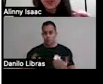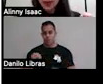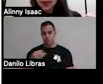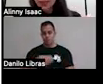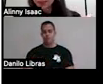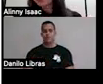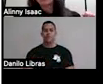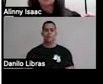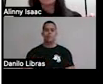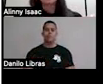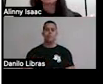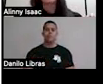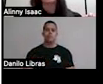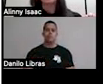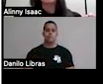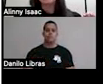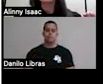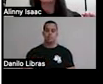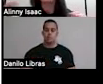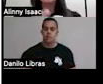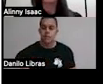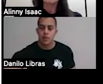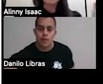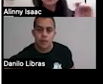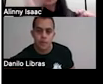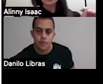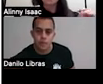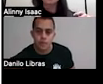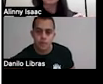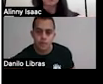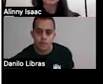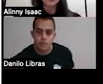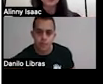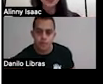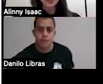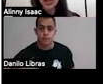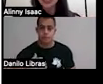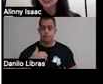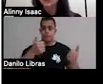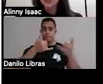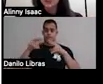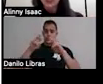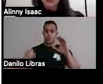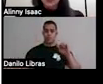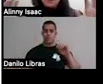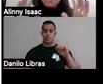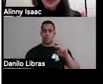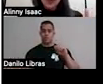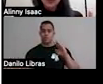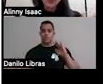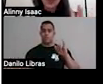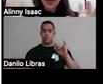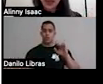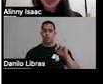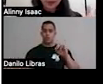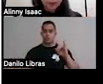um pequeno parêntese para falar um pouquinho do sistema endocannabinoide, e depois eu vou mostrar para vocês como tudo isso se conecta, né?